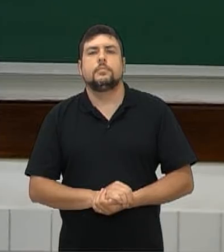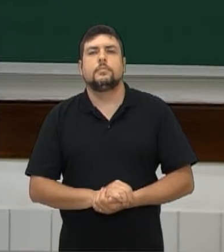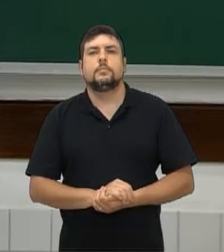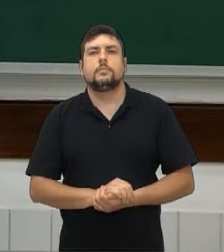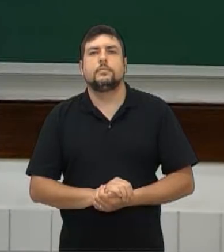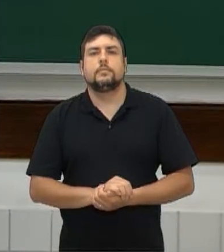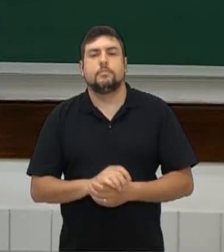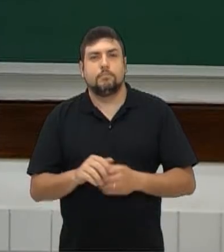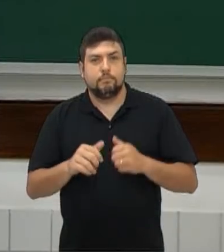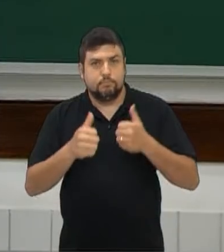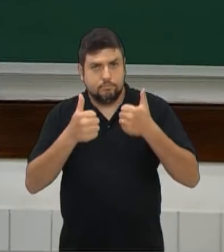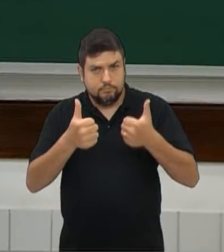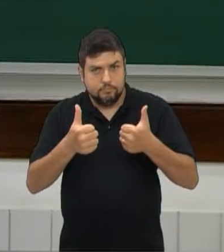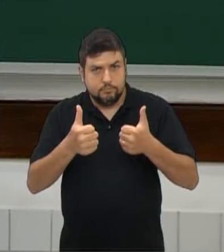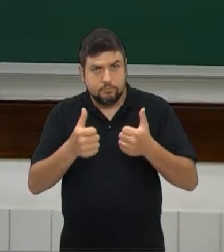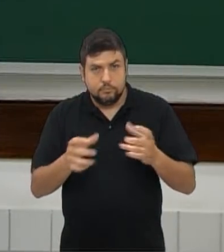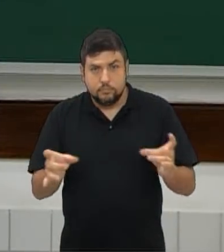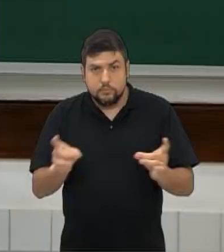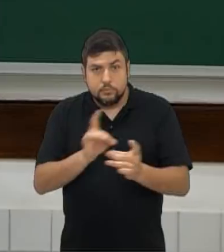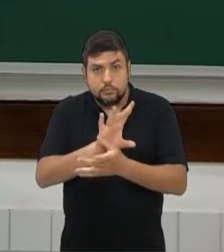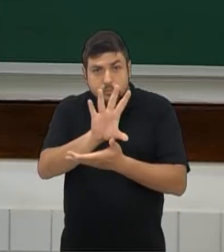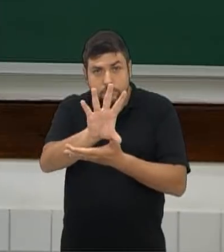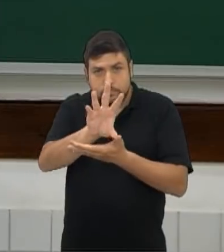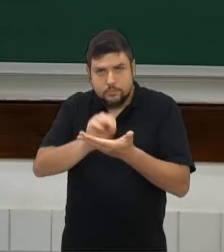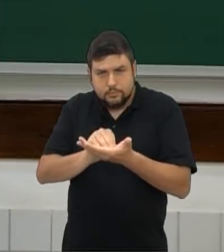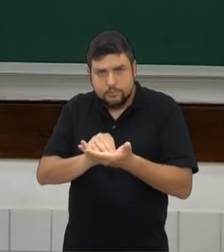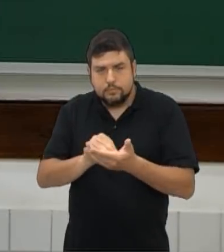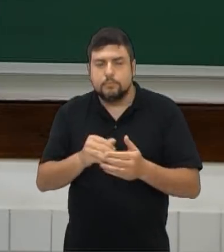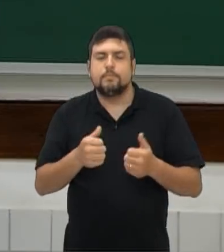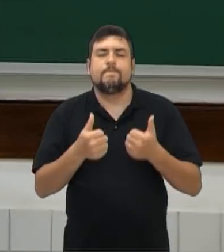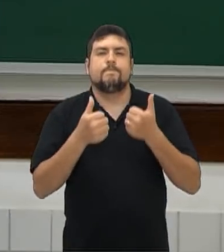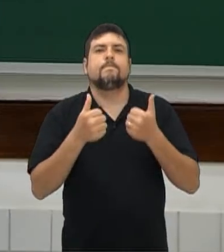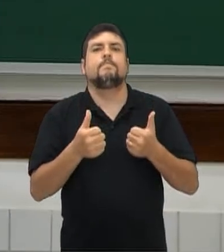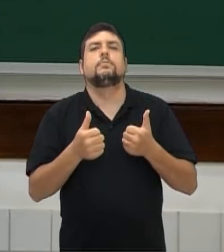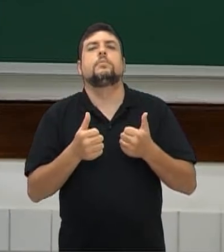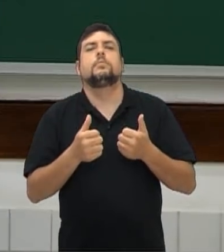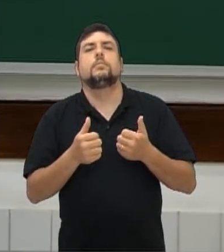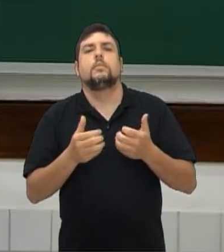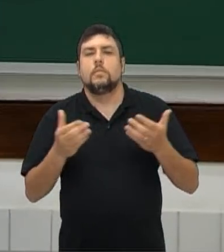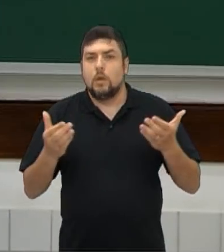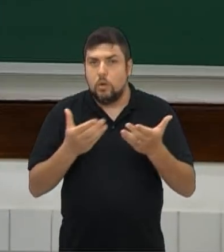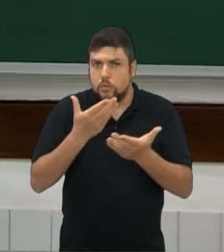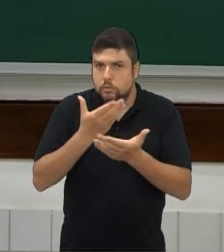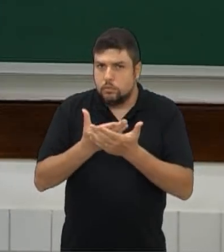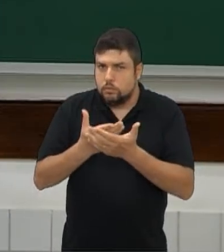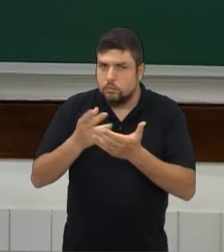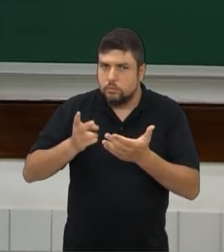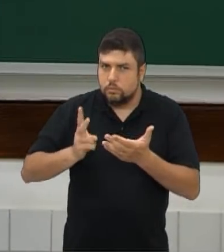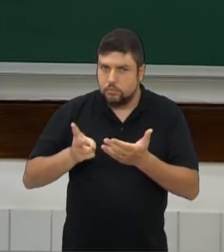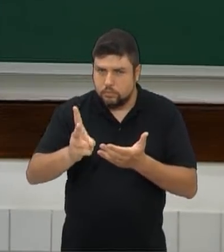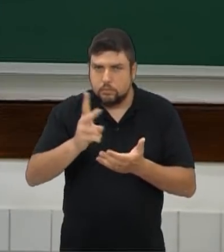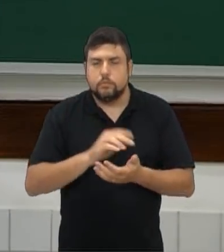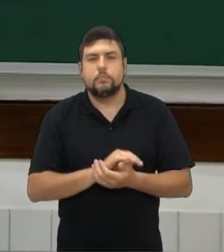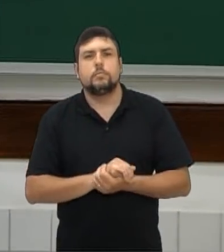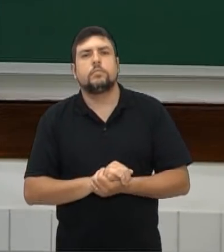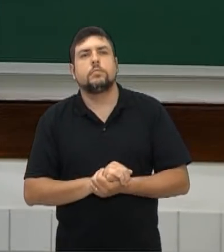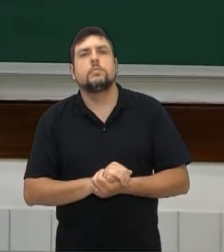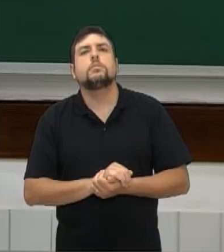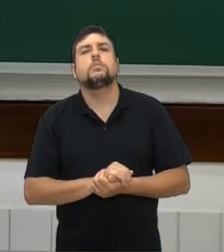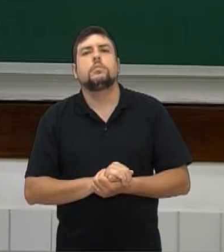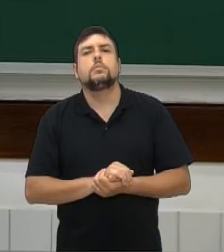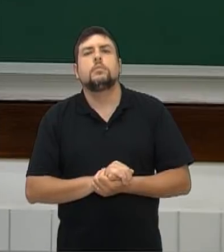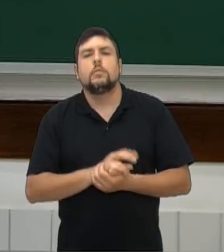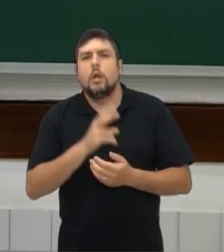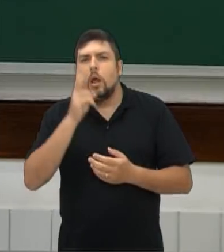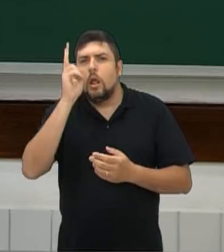E aí, copiaram? Anotaram? Então, vamos continuar a nossa aula. Continuando a nossa aula, lembra que a professora falou